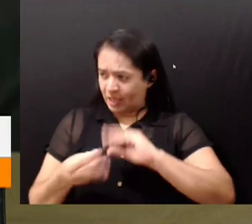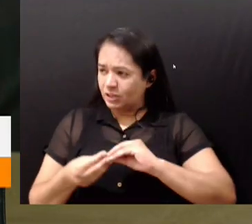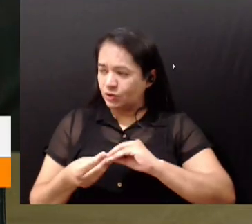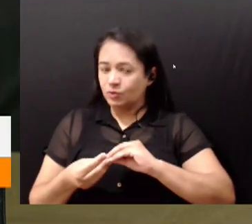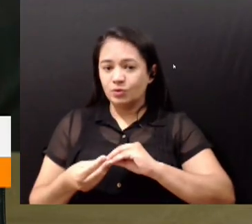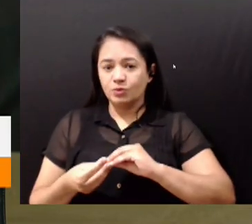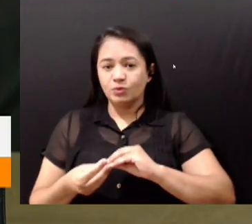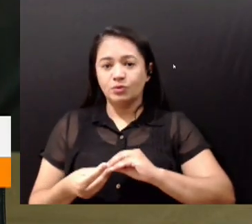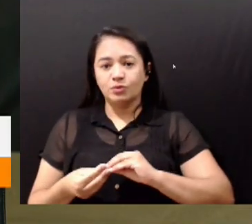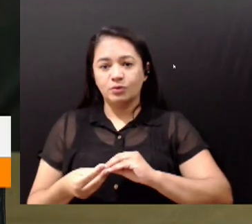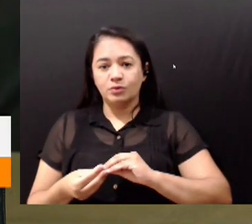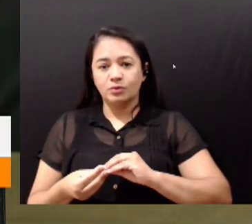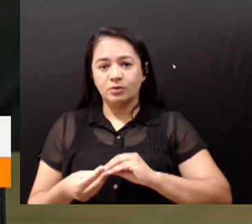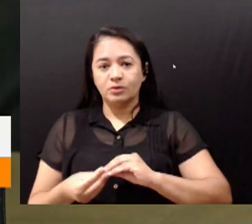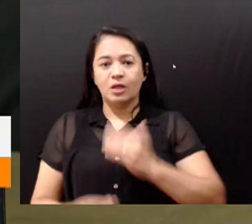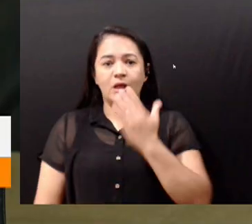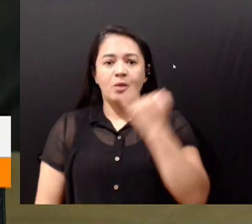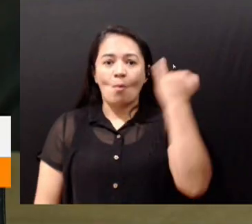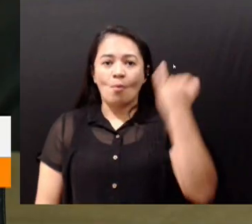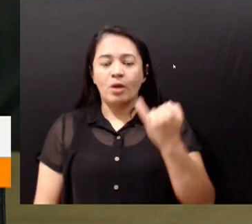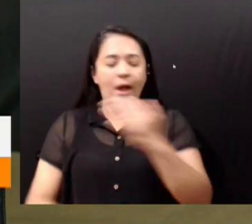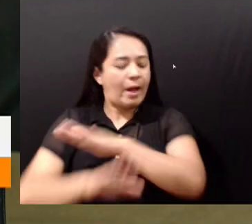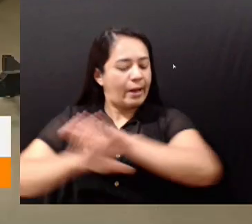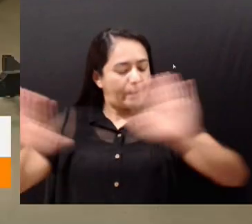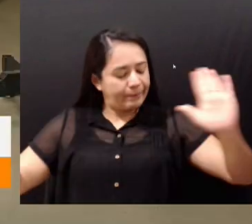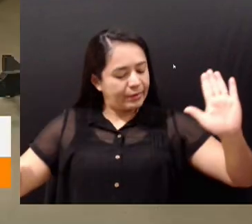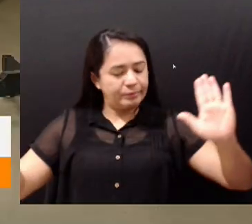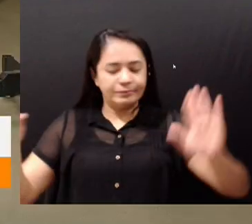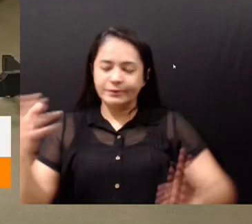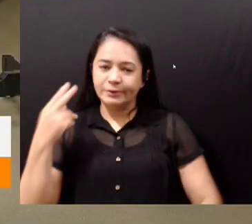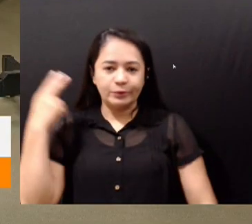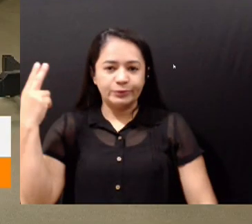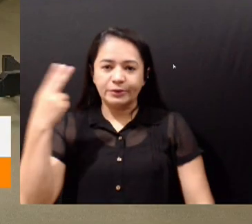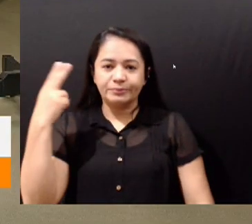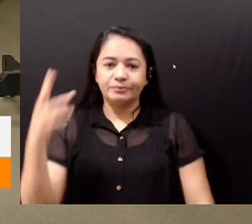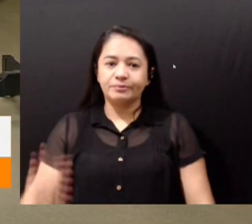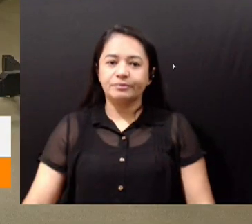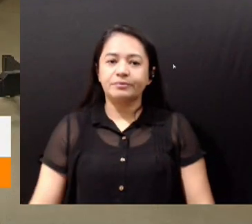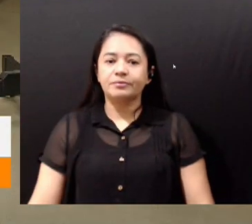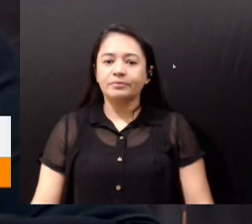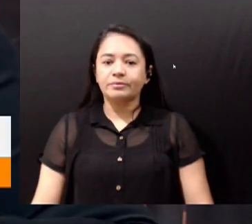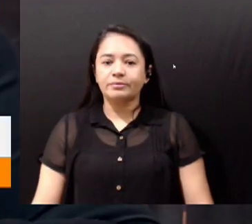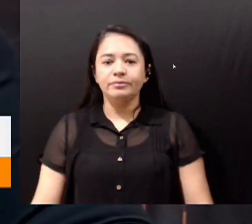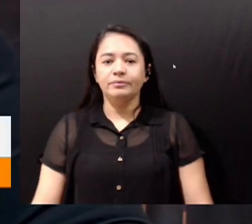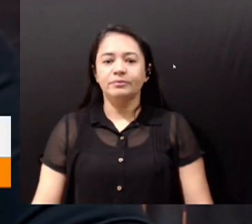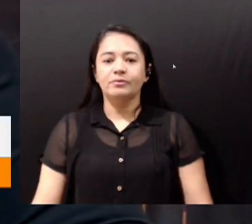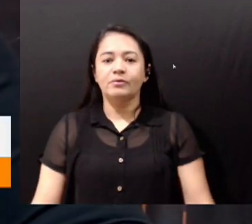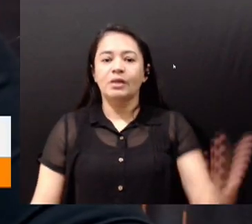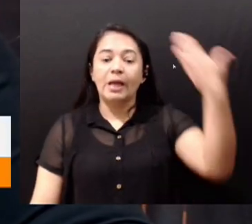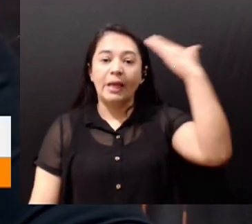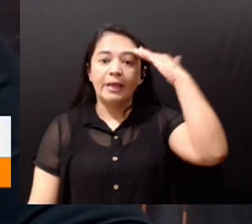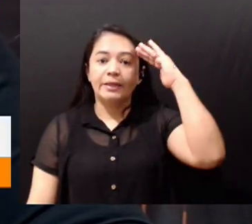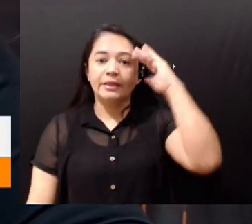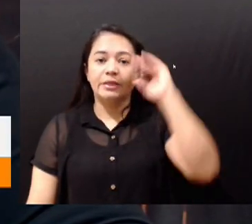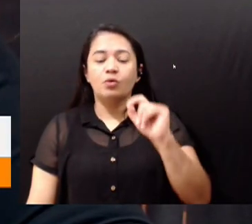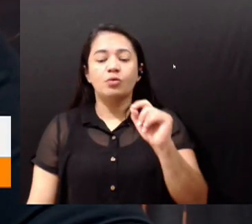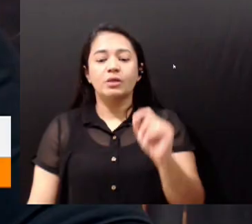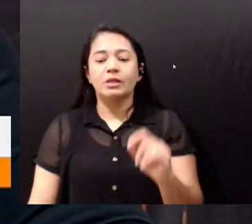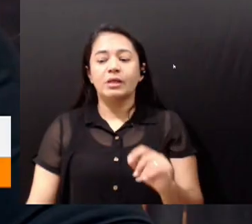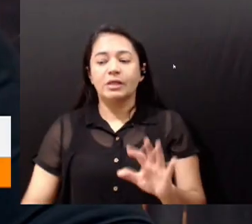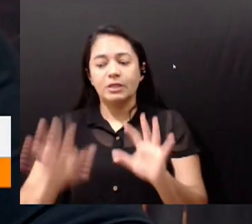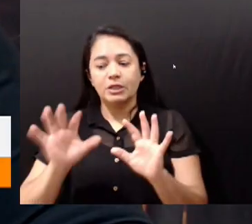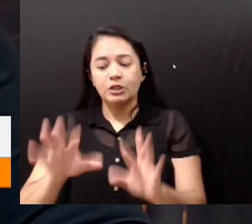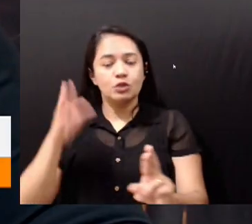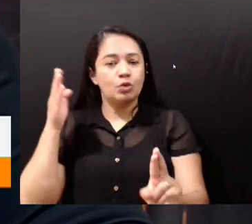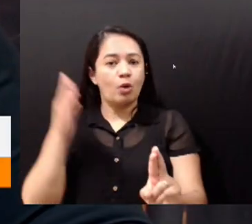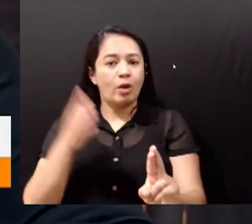vamos colocar um ponto final nela. Não funciona. Entender o que aquilo está representando, né? Porque